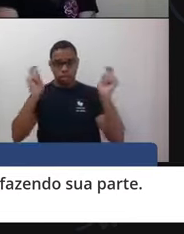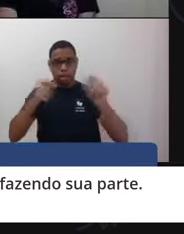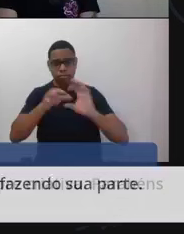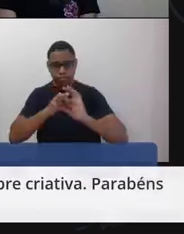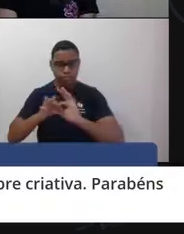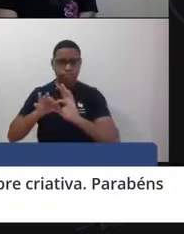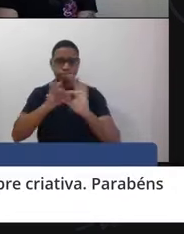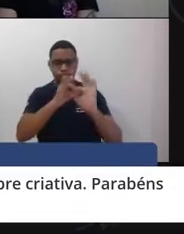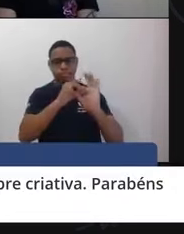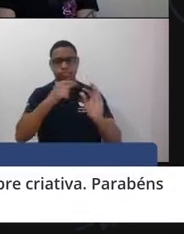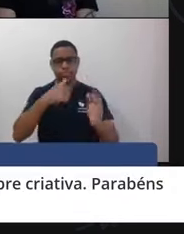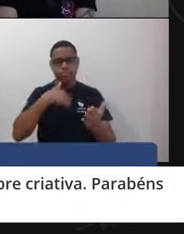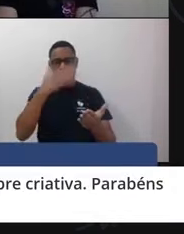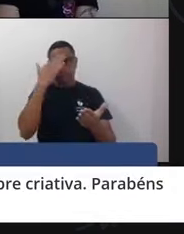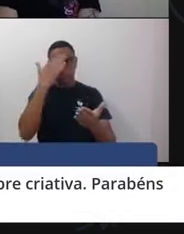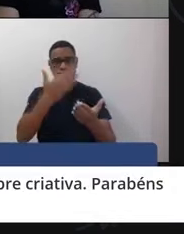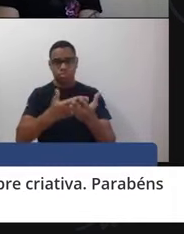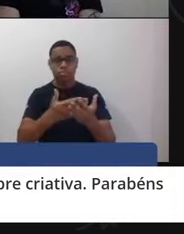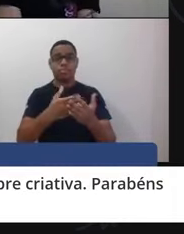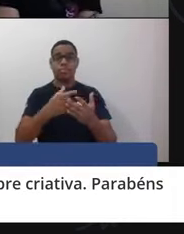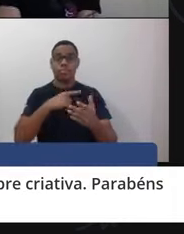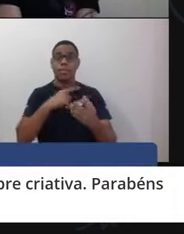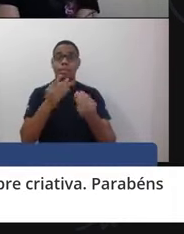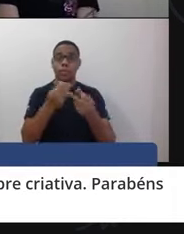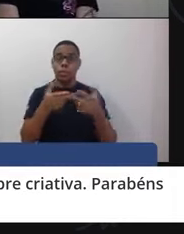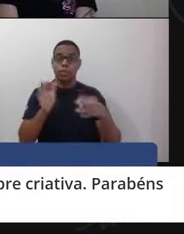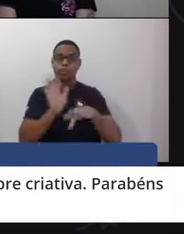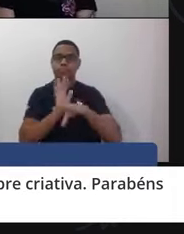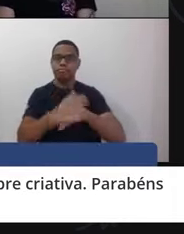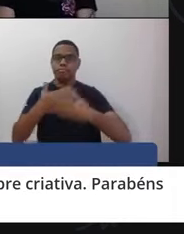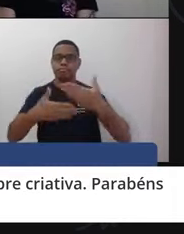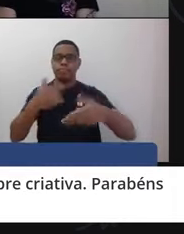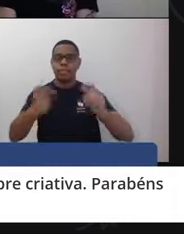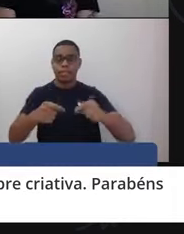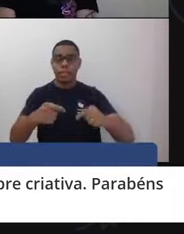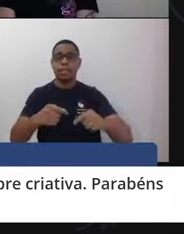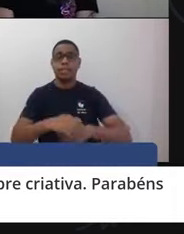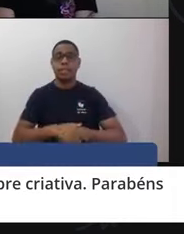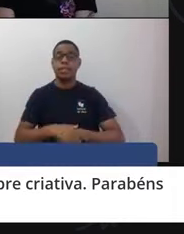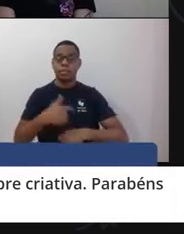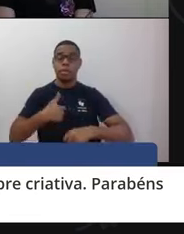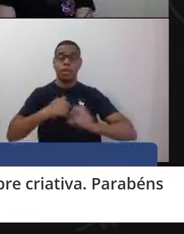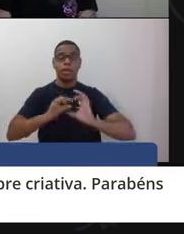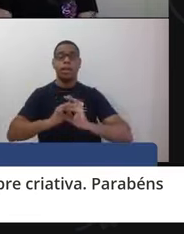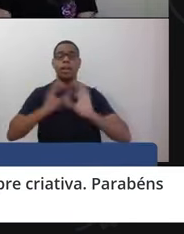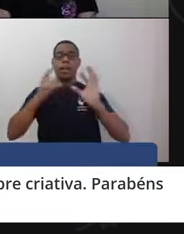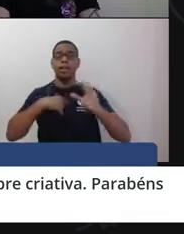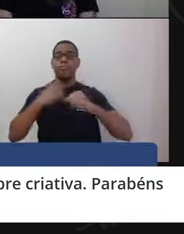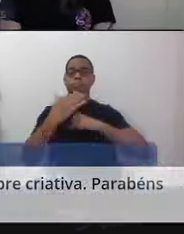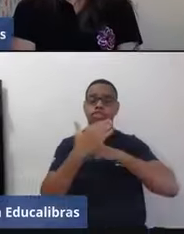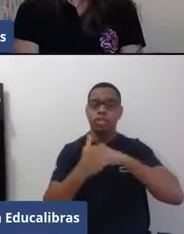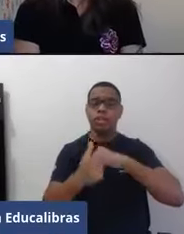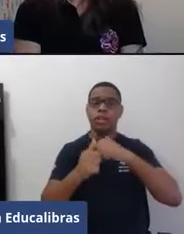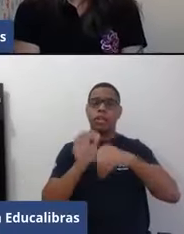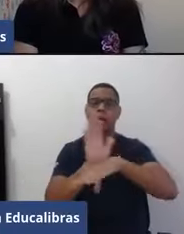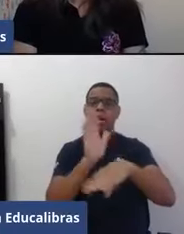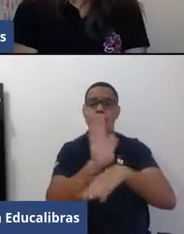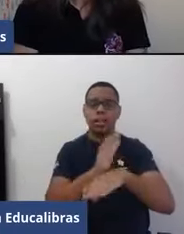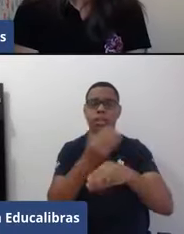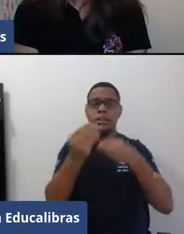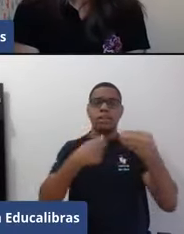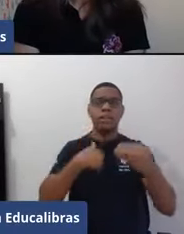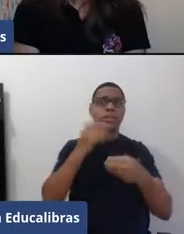eu acredito que a gente tem muito a contribuir, me disponibilizo, o que eu puder ajudar, quando eu